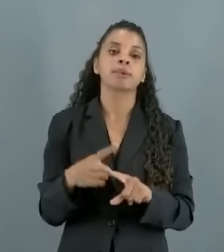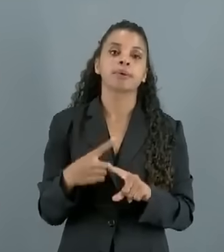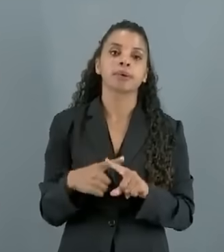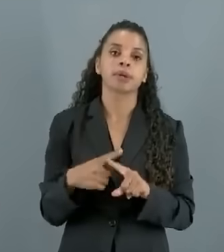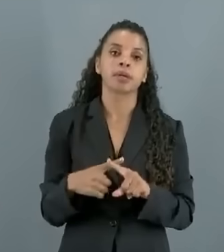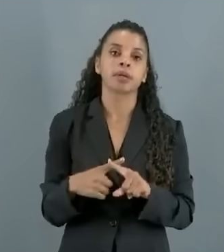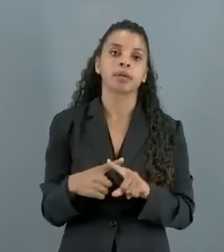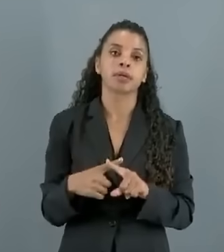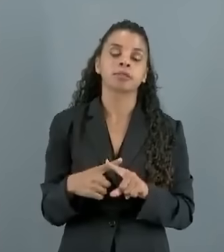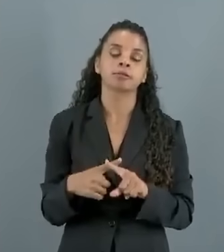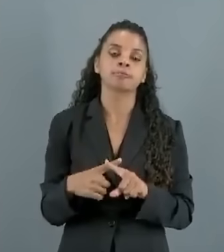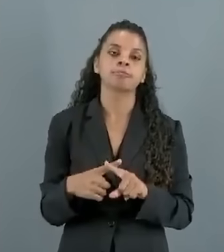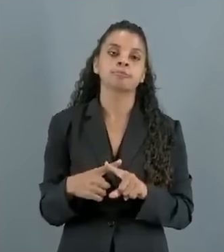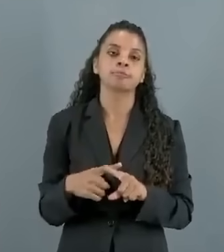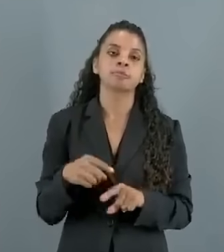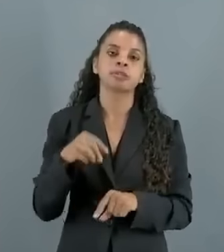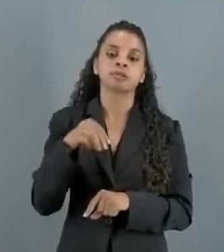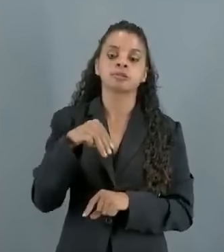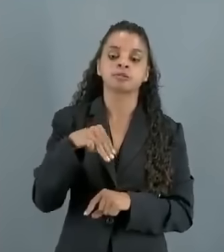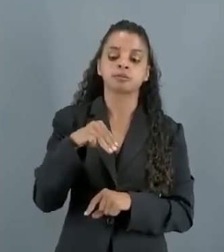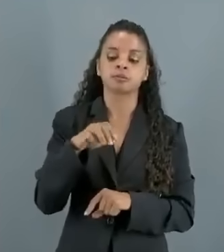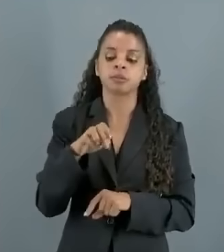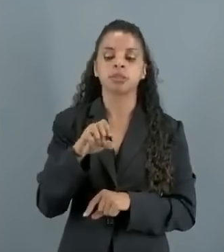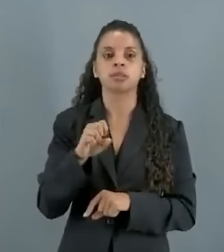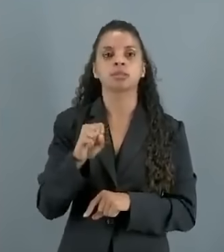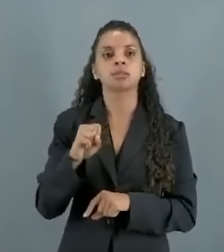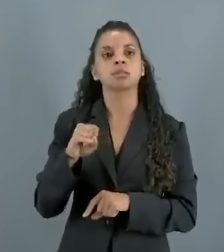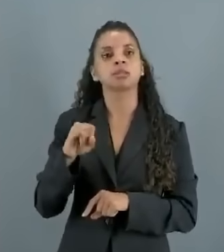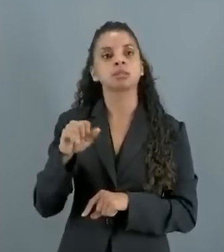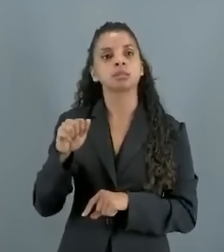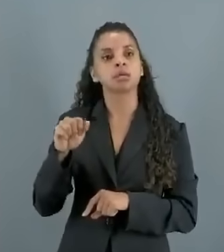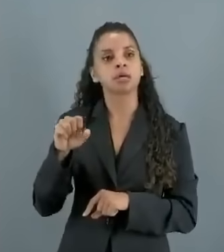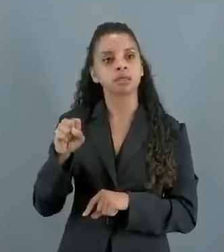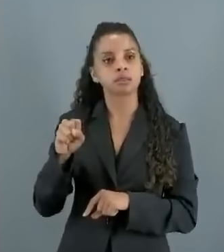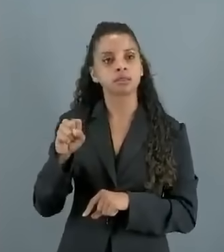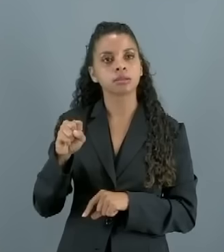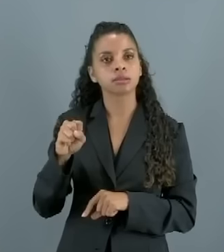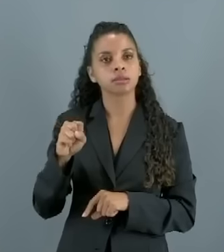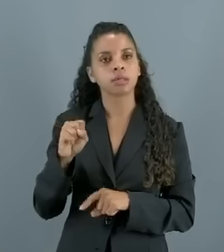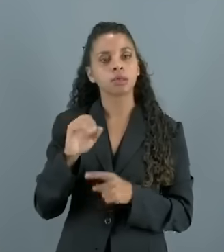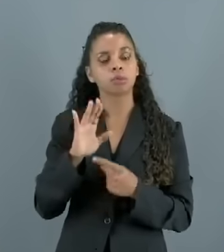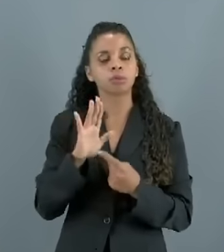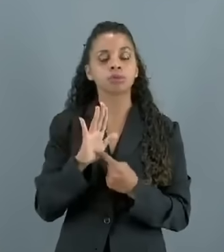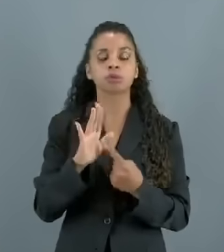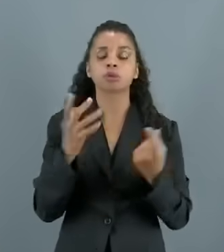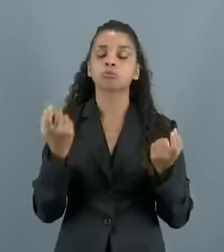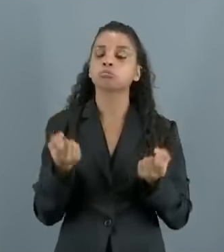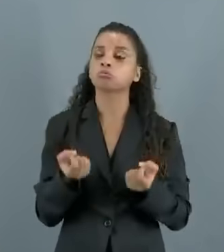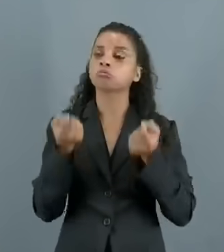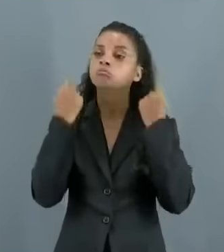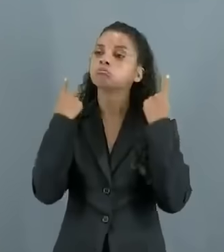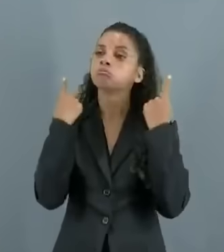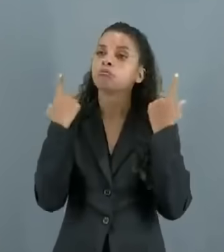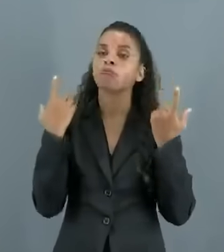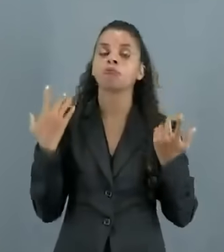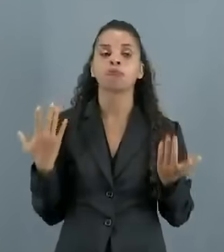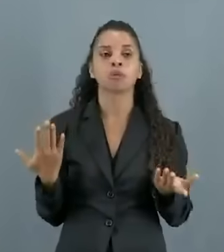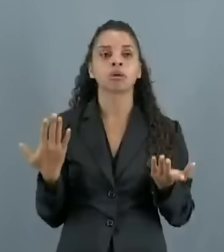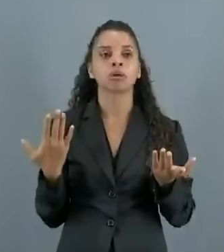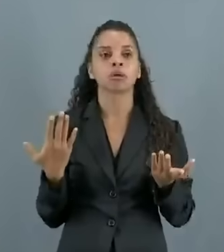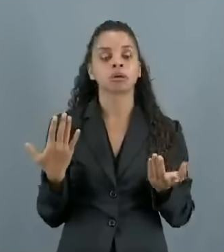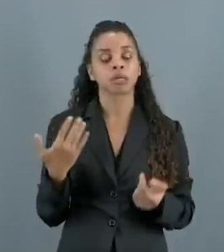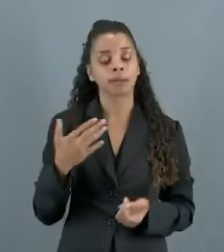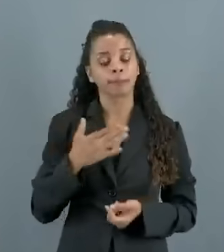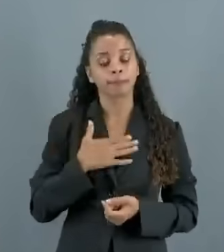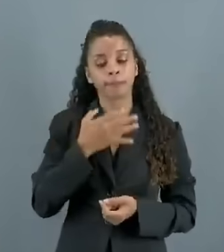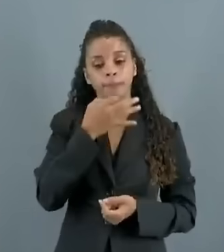tem demonstrado que praticamente passou ao largo deste processo. E isso, na minha opinião, é prevaricação.